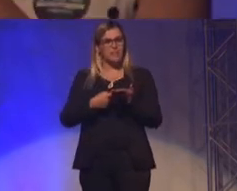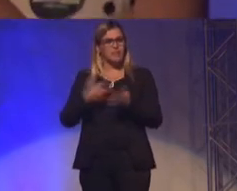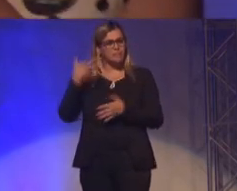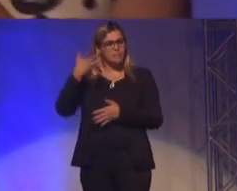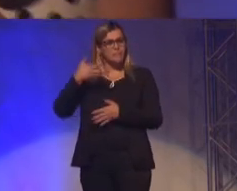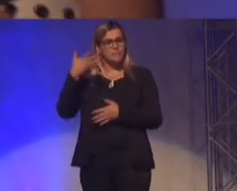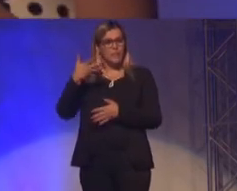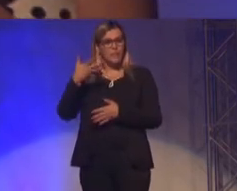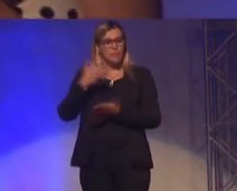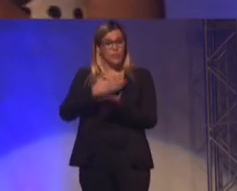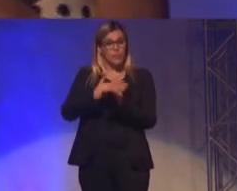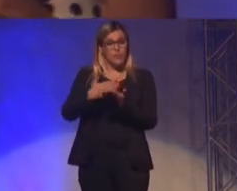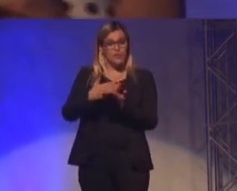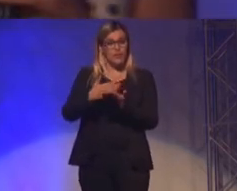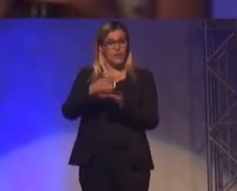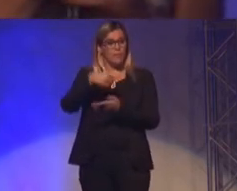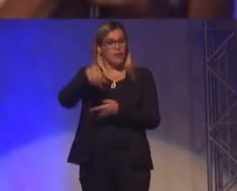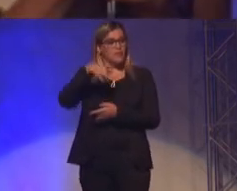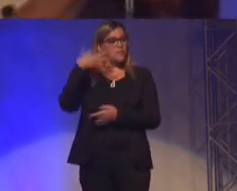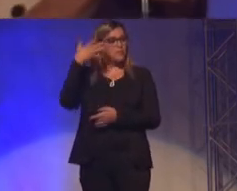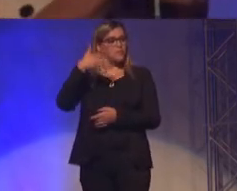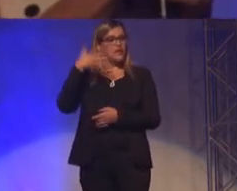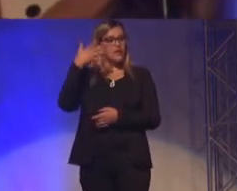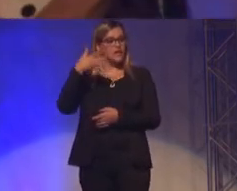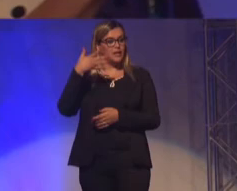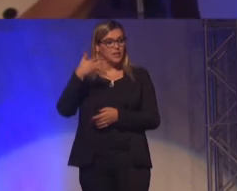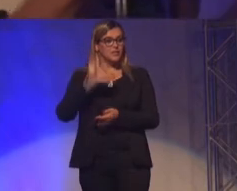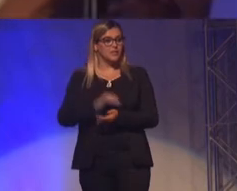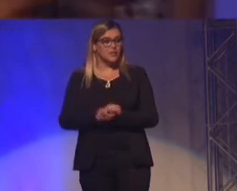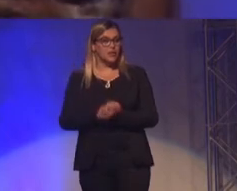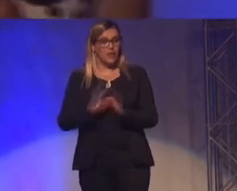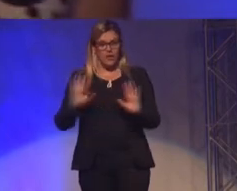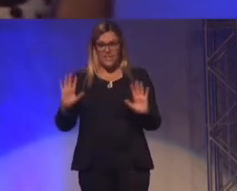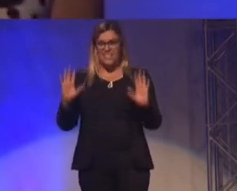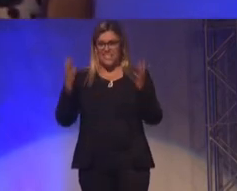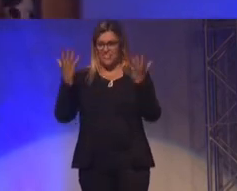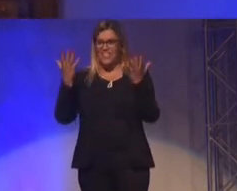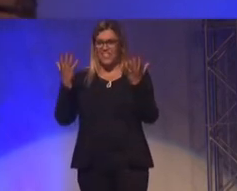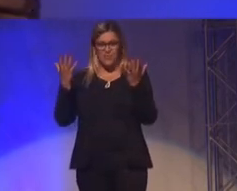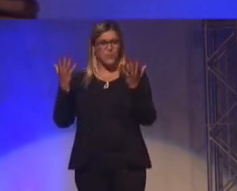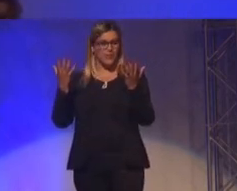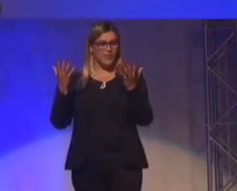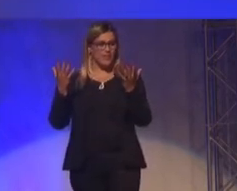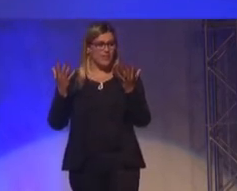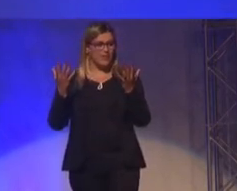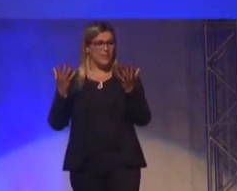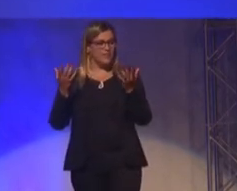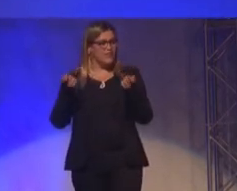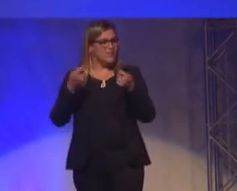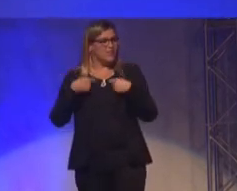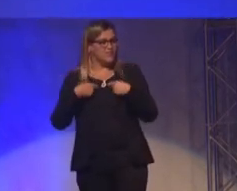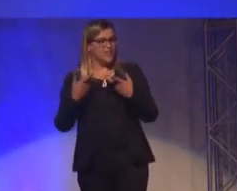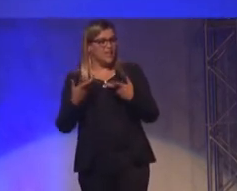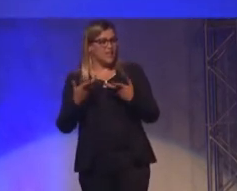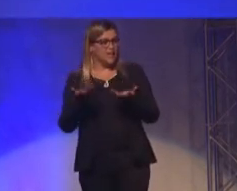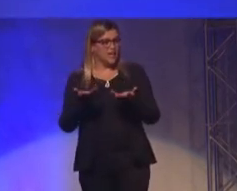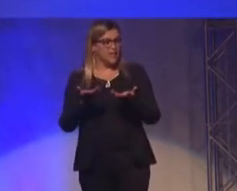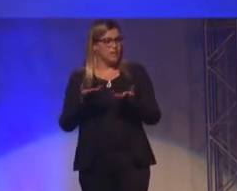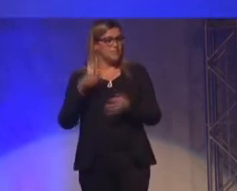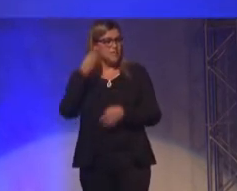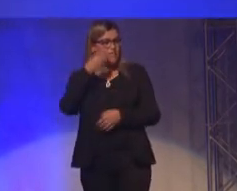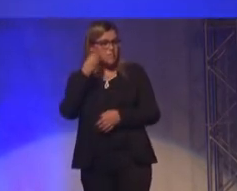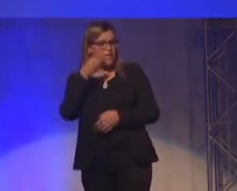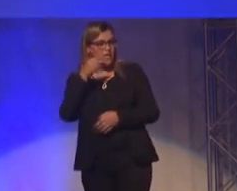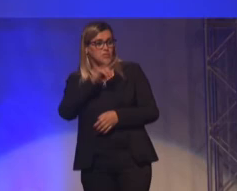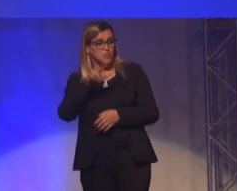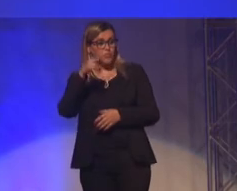pontapé inicial para essa palestra, para esse evento, né, que vai trazer aí os grandes nomes da